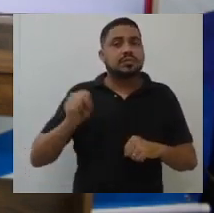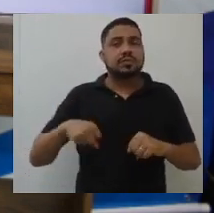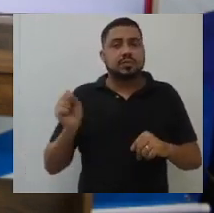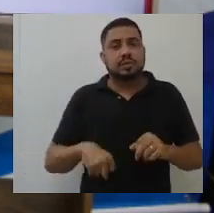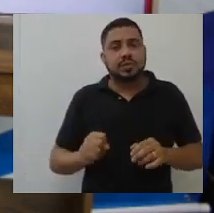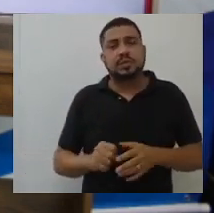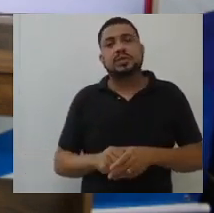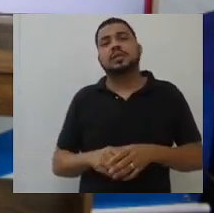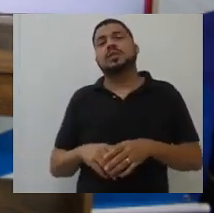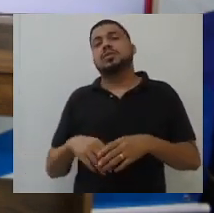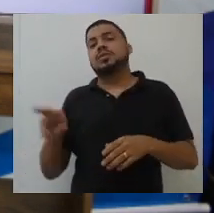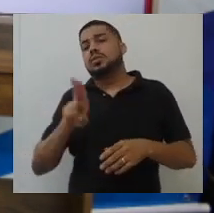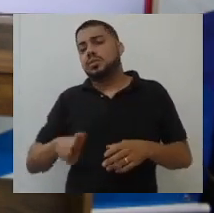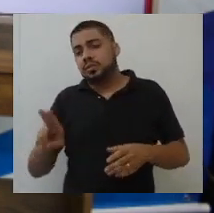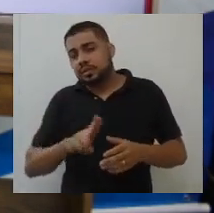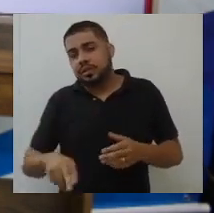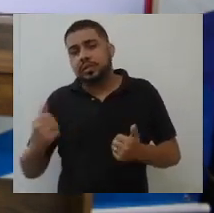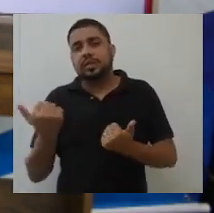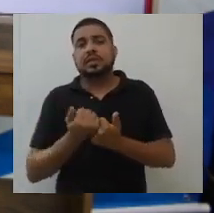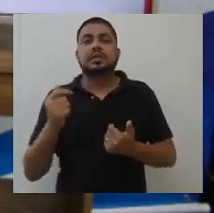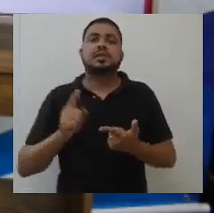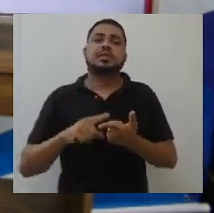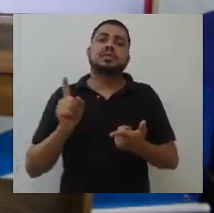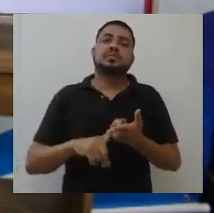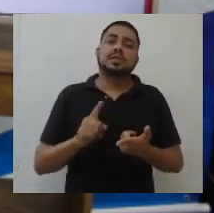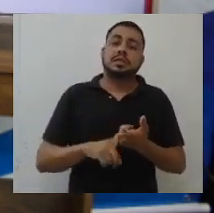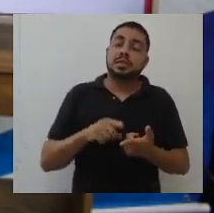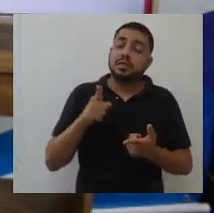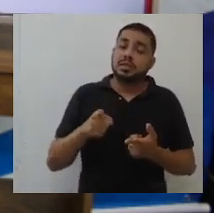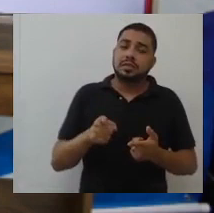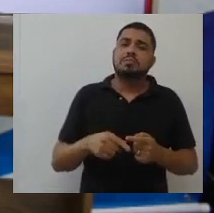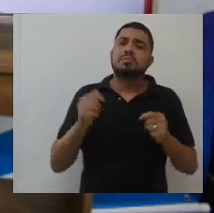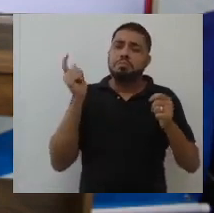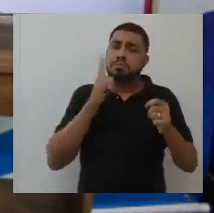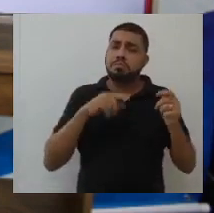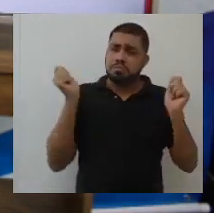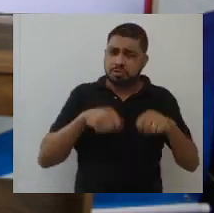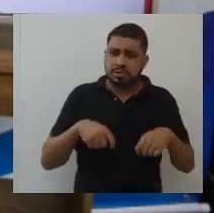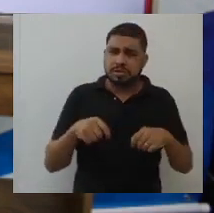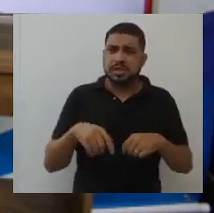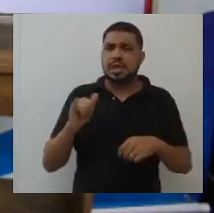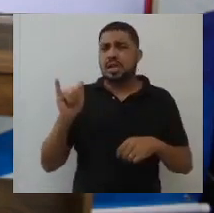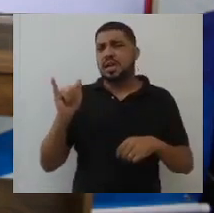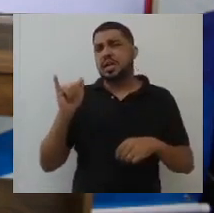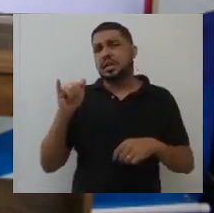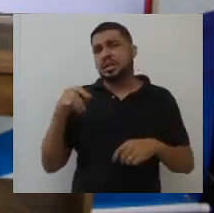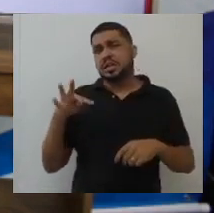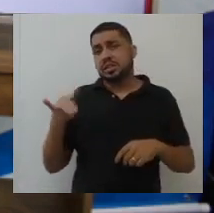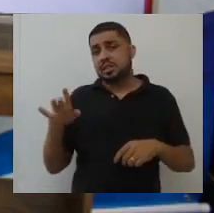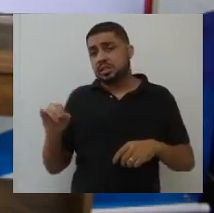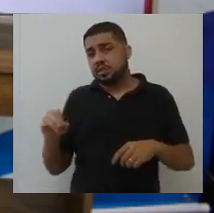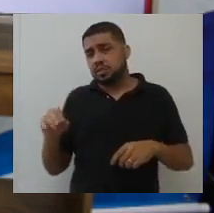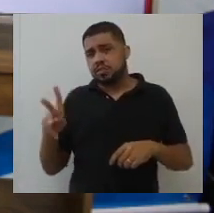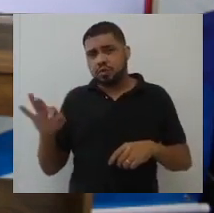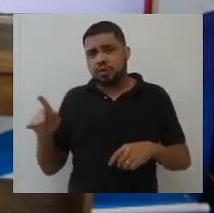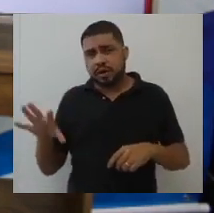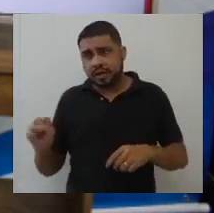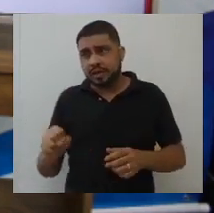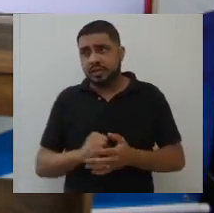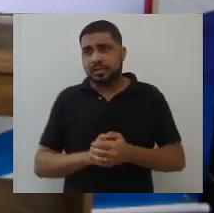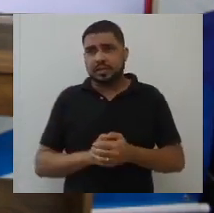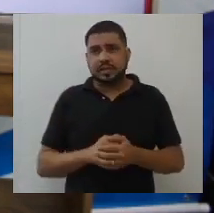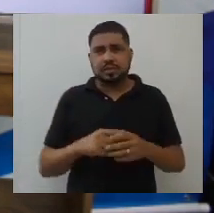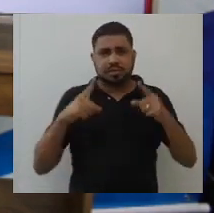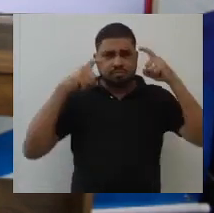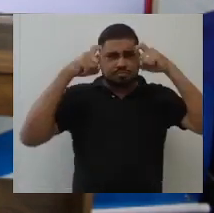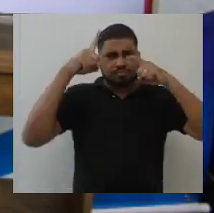Utilizando, né, o verbo auxiliar também no modo afirmativo, e isso vai ser possível. Eu posso dizer, I do work, mostrando ali uma irritação. I do work, man.